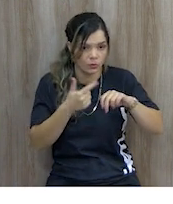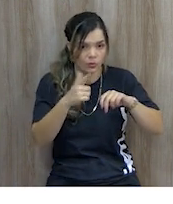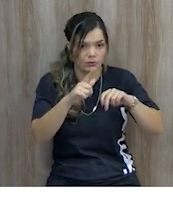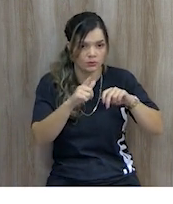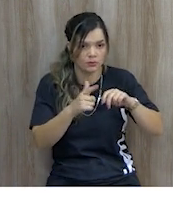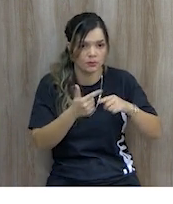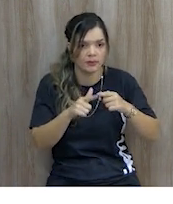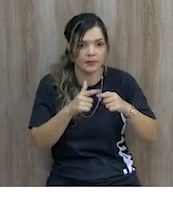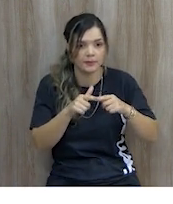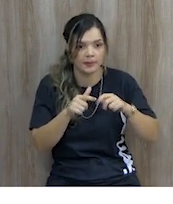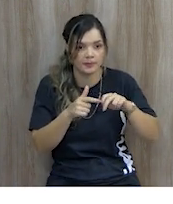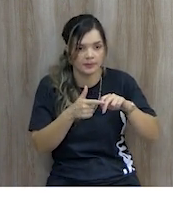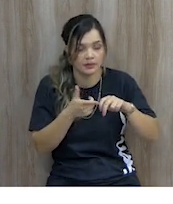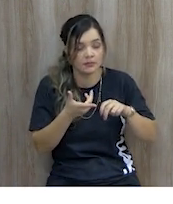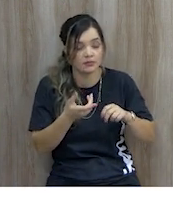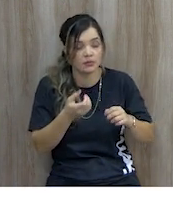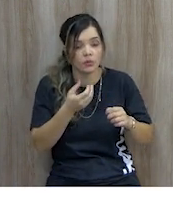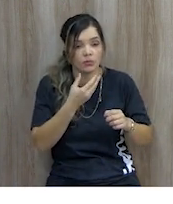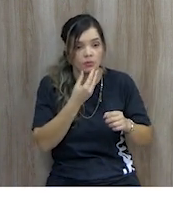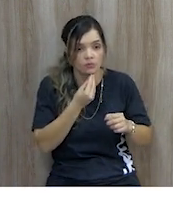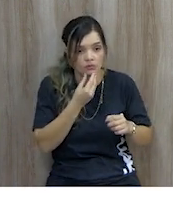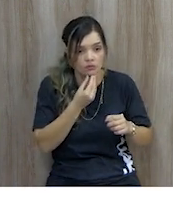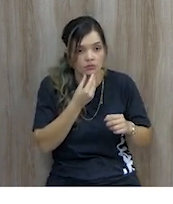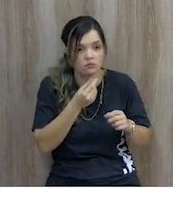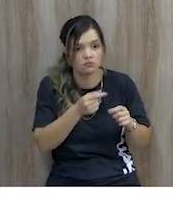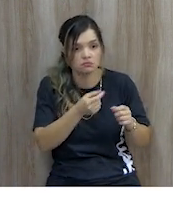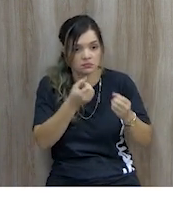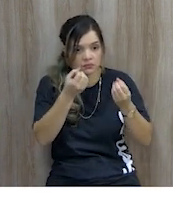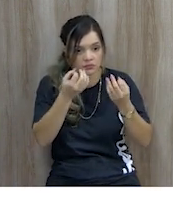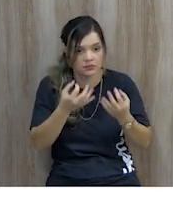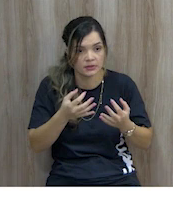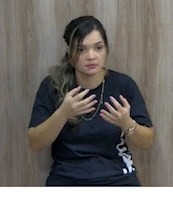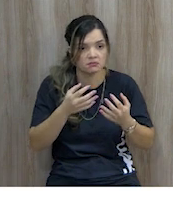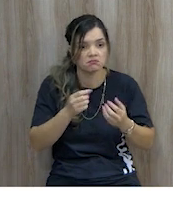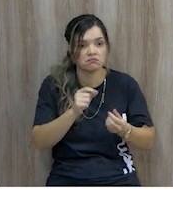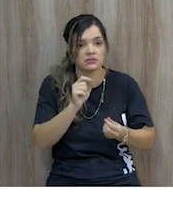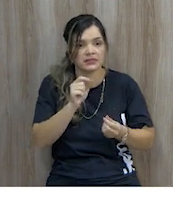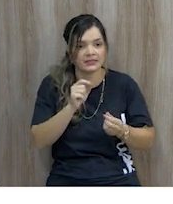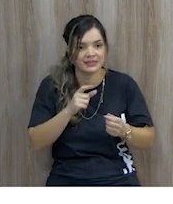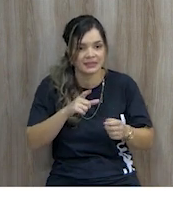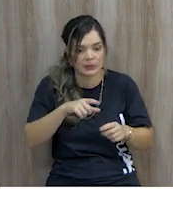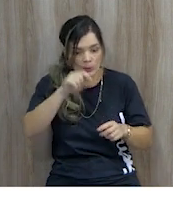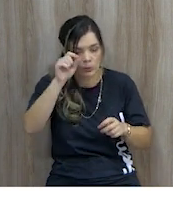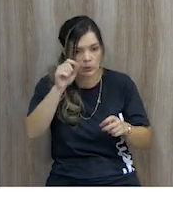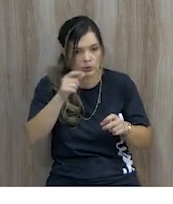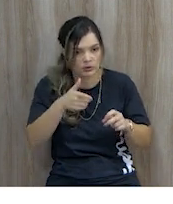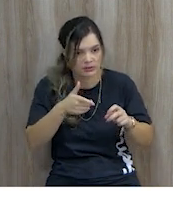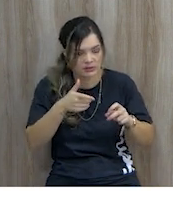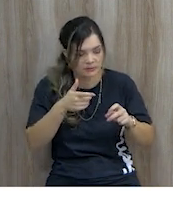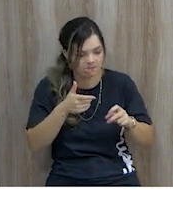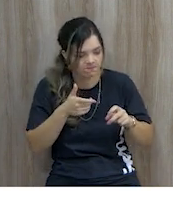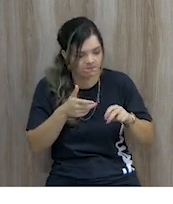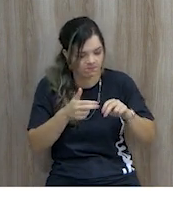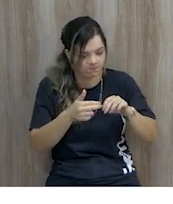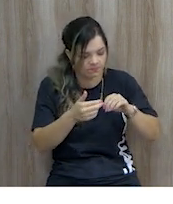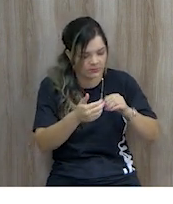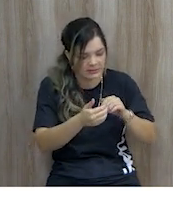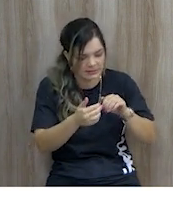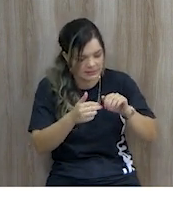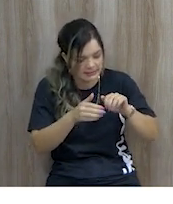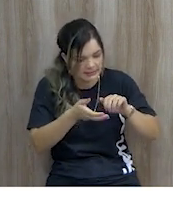área. O que ele me fala dessa técnica? Eu vou escolher a reseção central ou a maior reseção